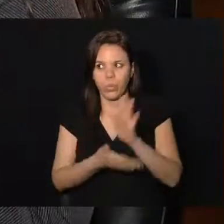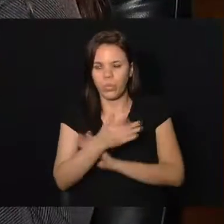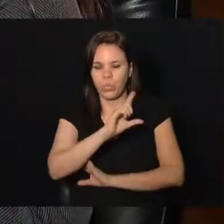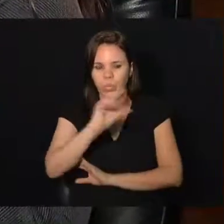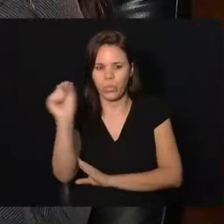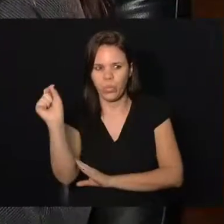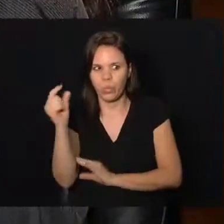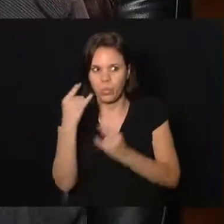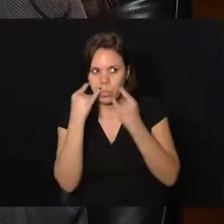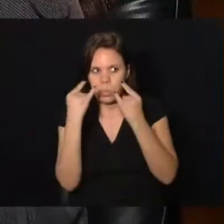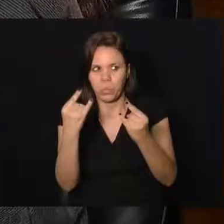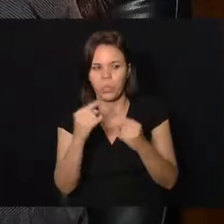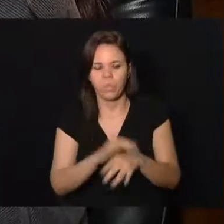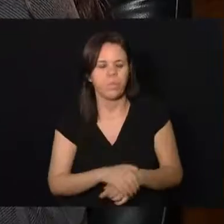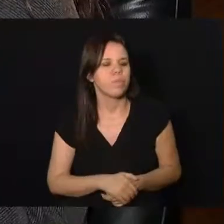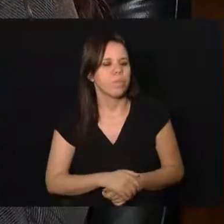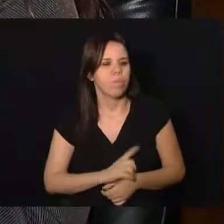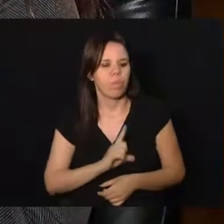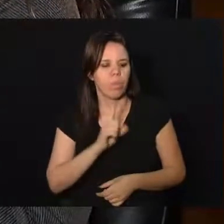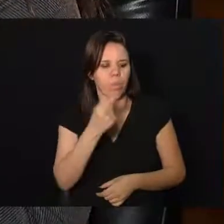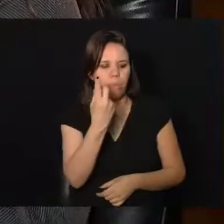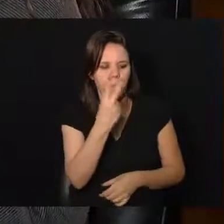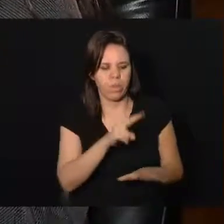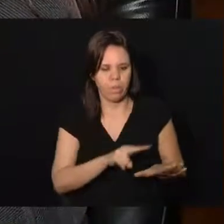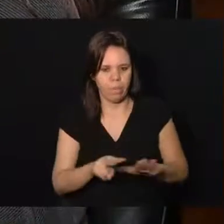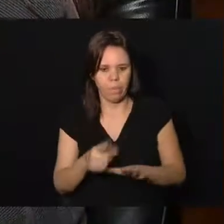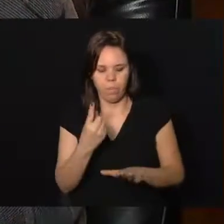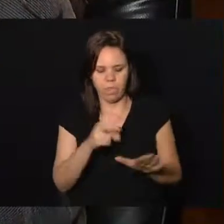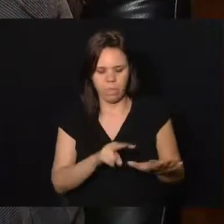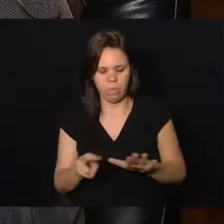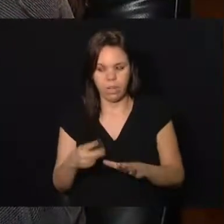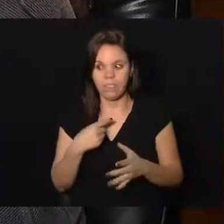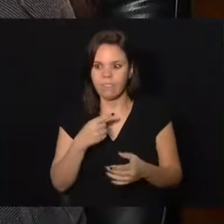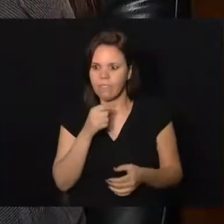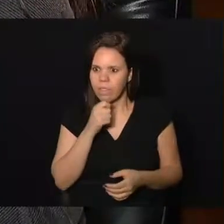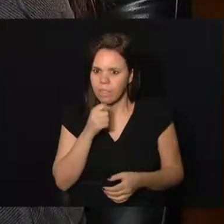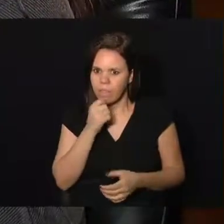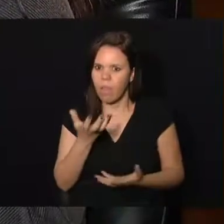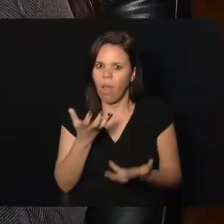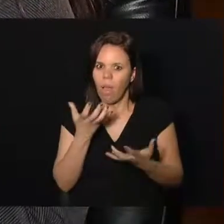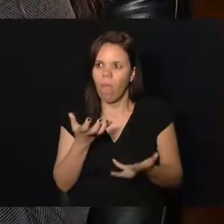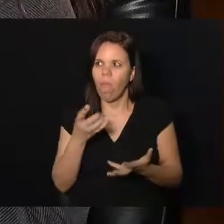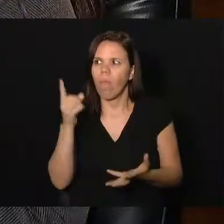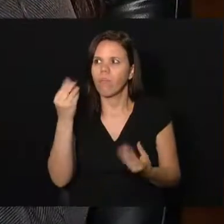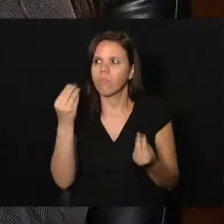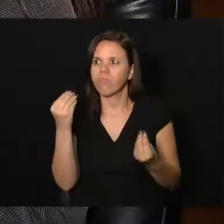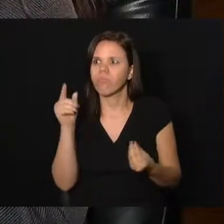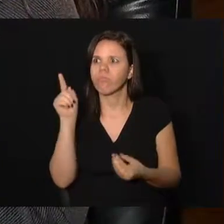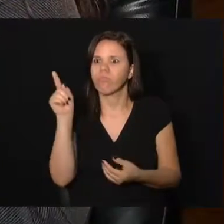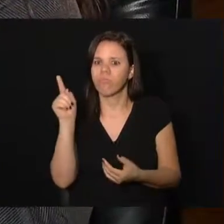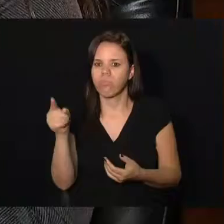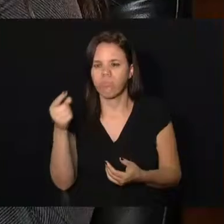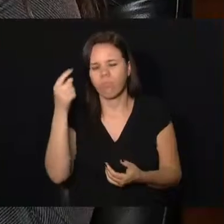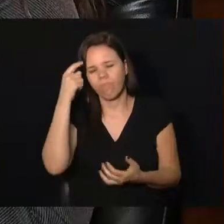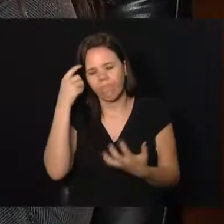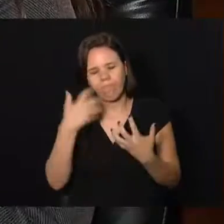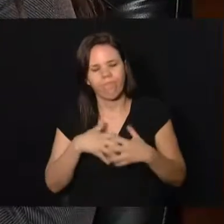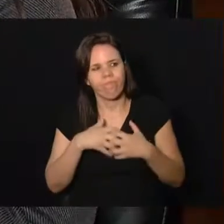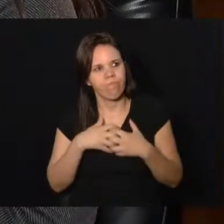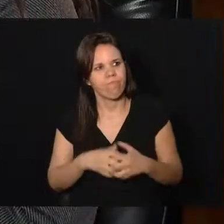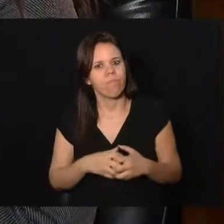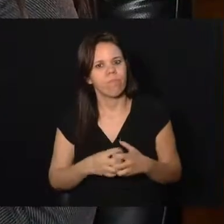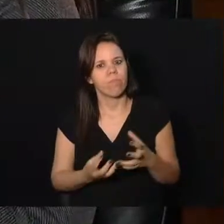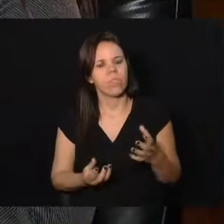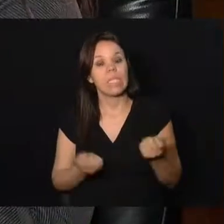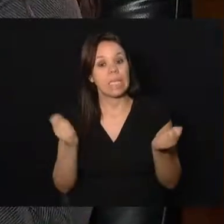de uma tentação. Se passou uma semana, você ainda quer aquilo? Ah, nossa, eu quero muito aquilo. Veja se isso